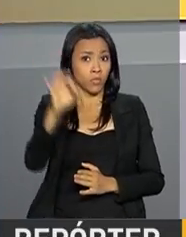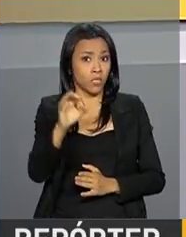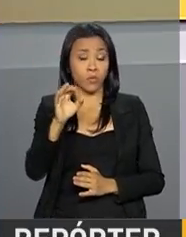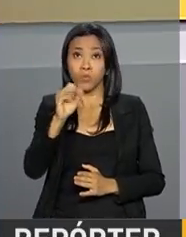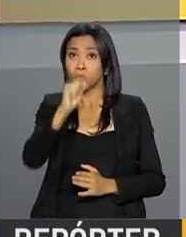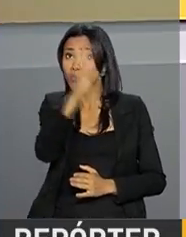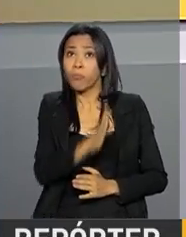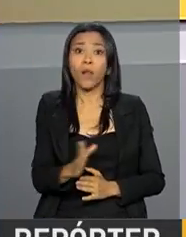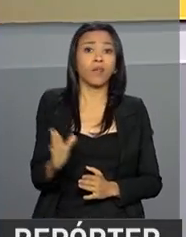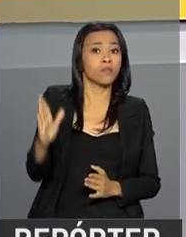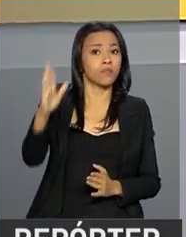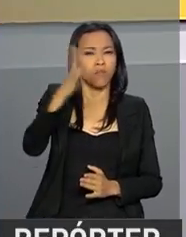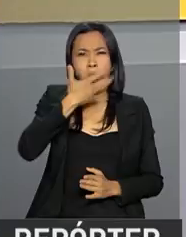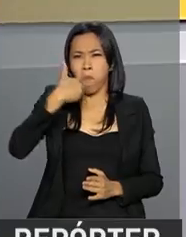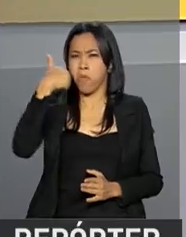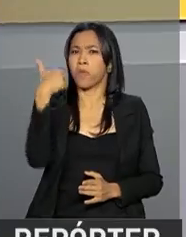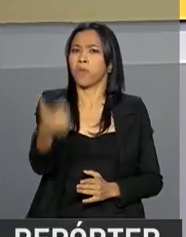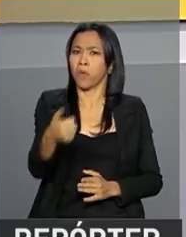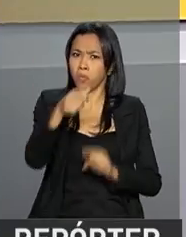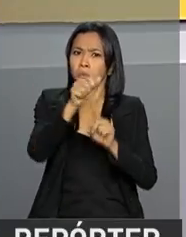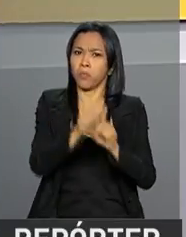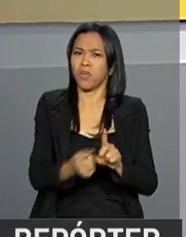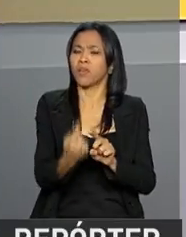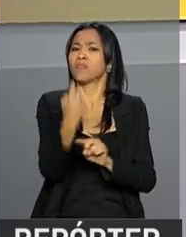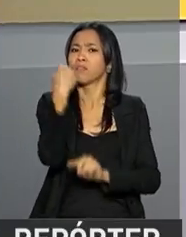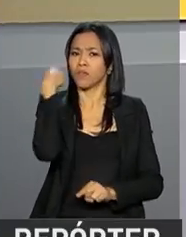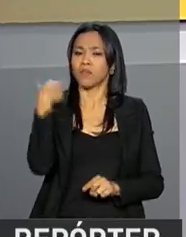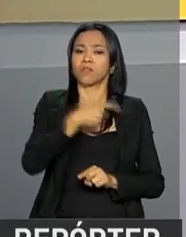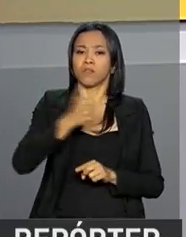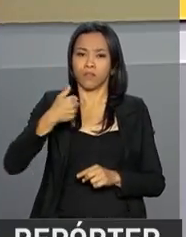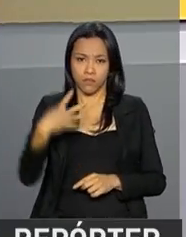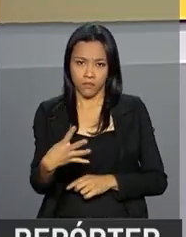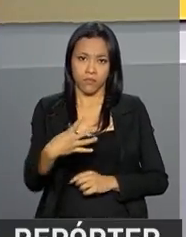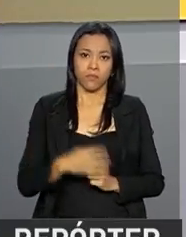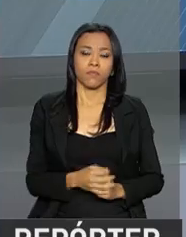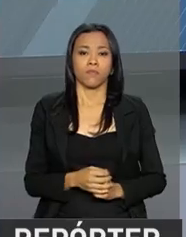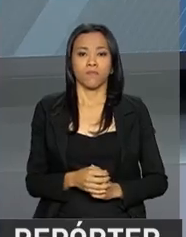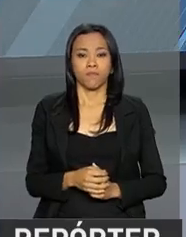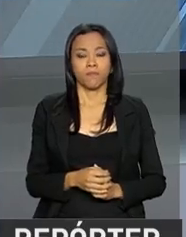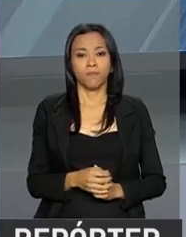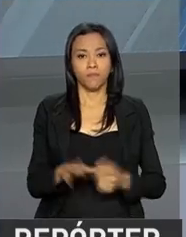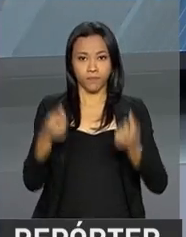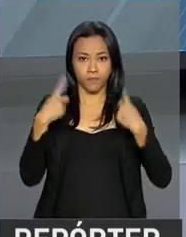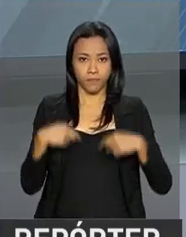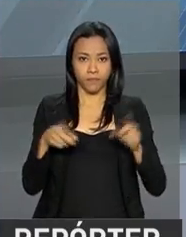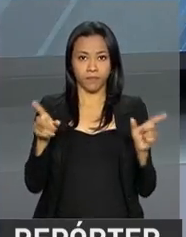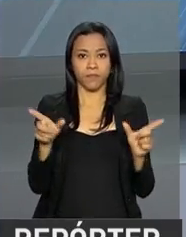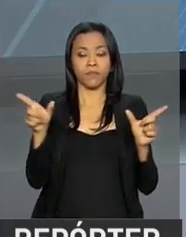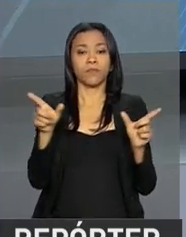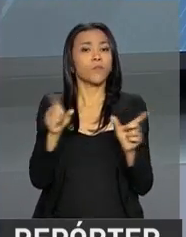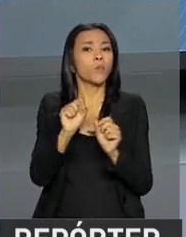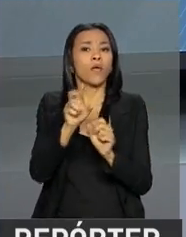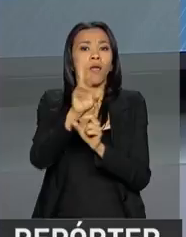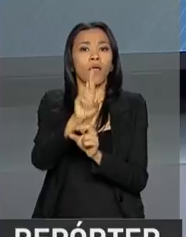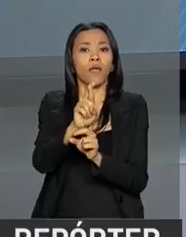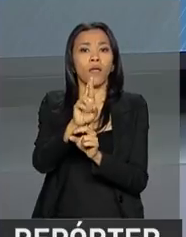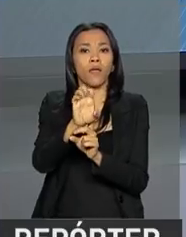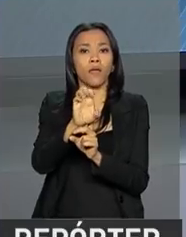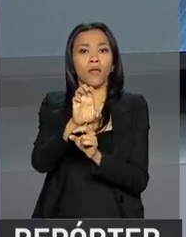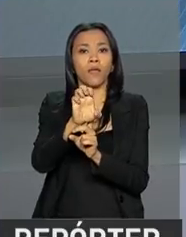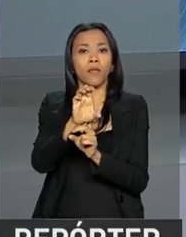país o melhor resultado para o mês desde 2004 tornou-se a receita federal libera na próxima